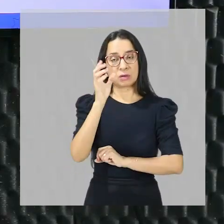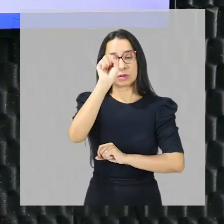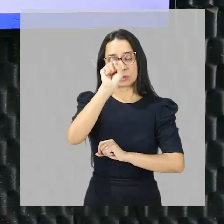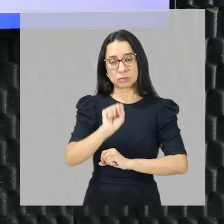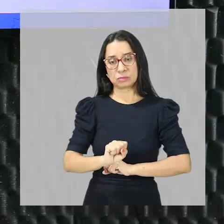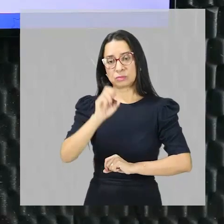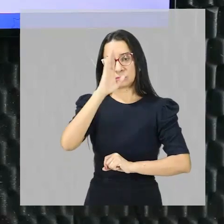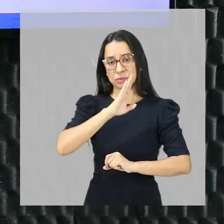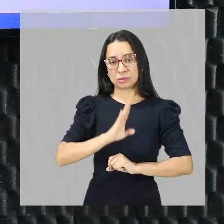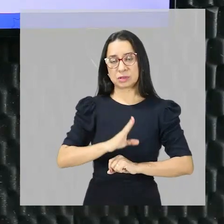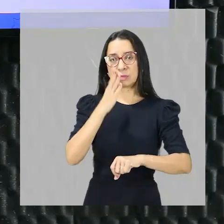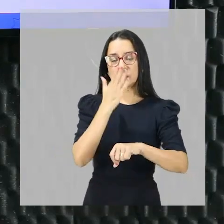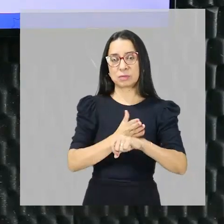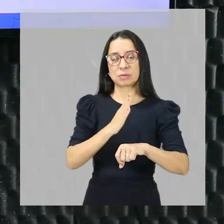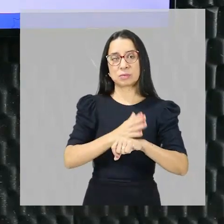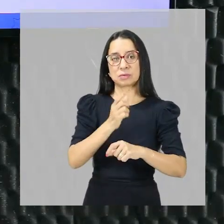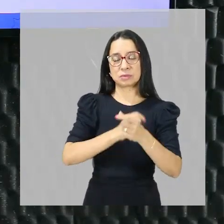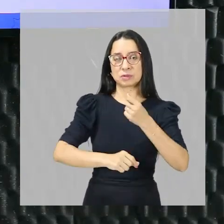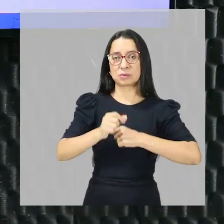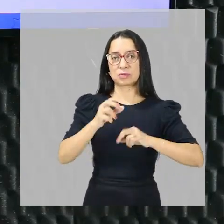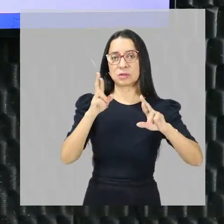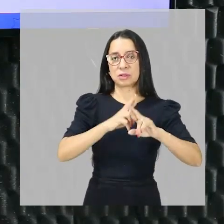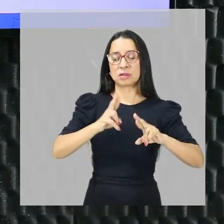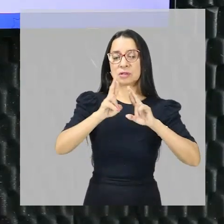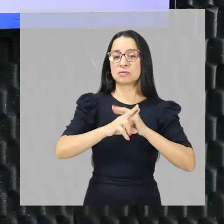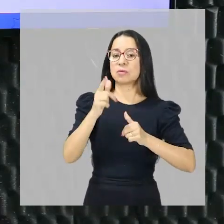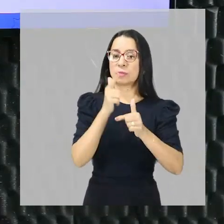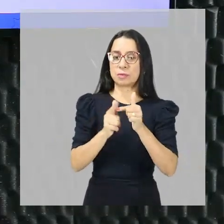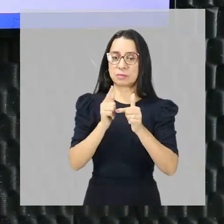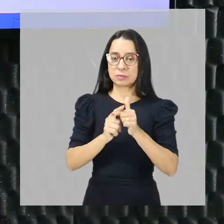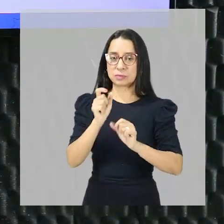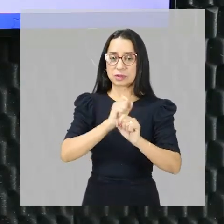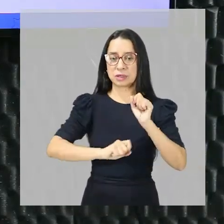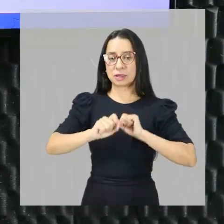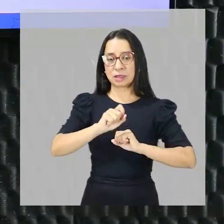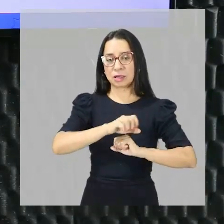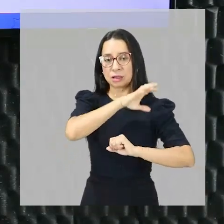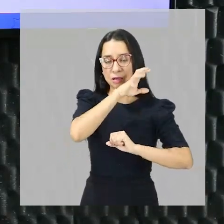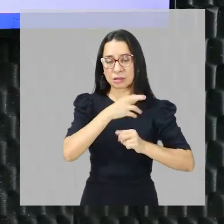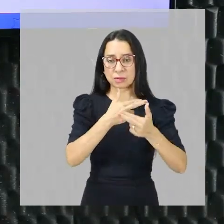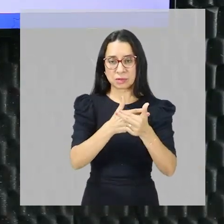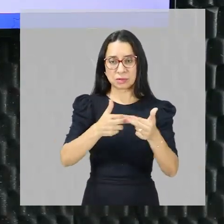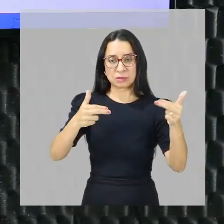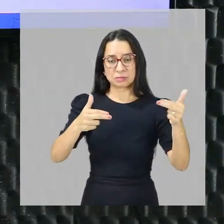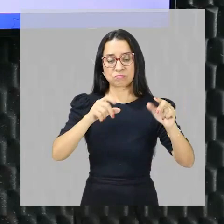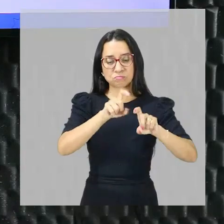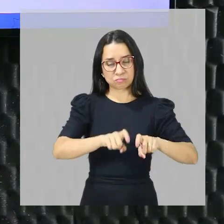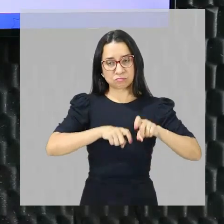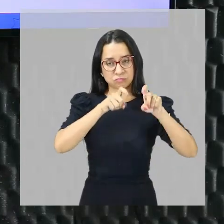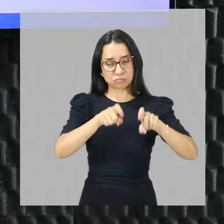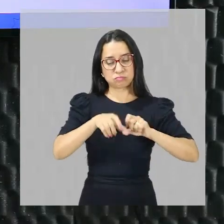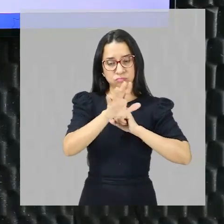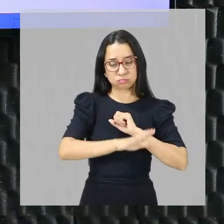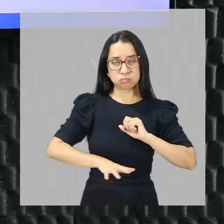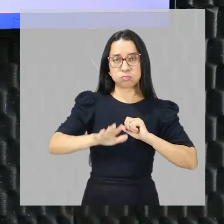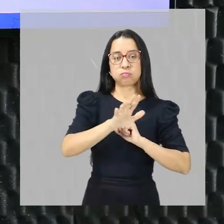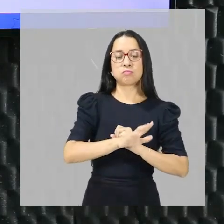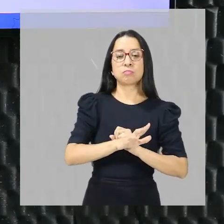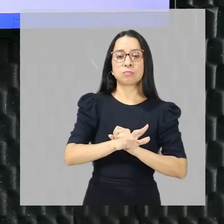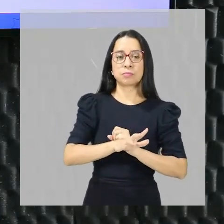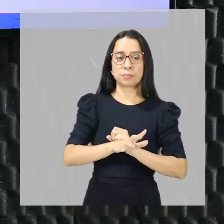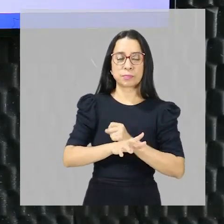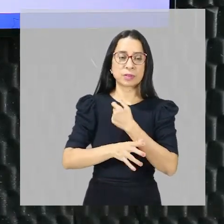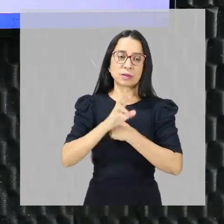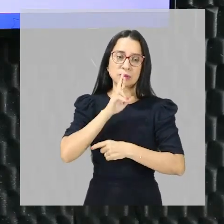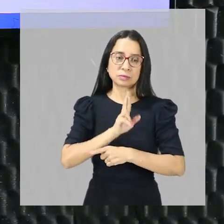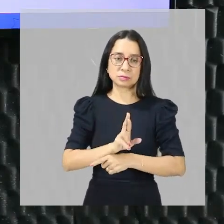galera? E as atividades econômicas relativas a esse problema são a pecuária e a agricultura? São. A questão passada te respondeu isso. Então, o nosso